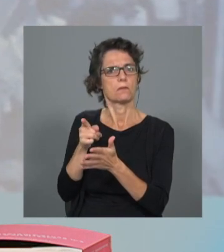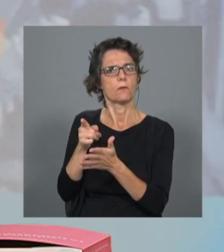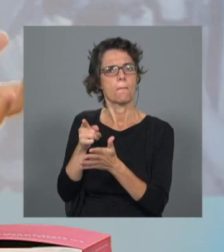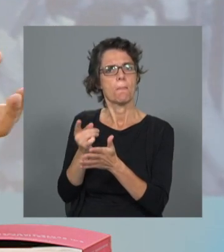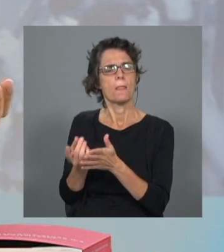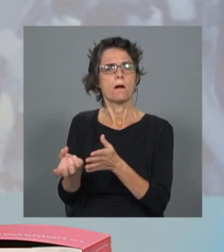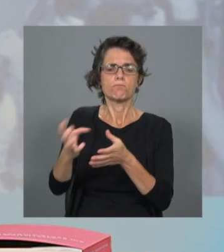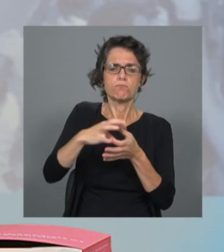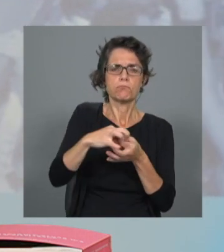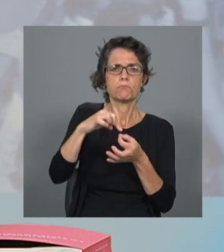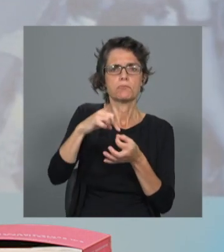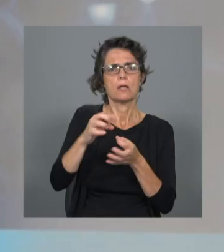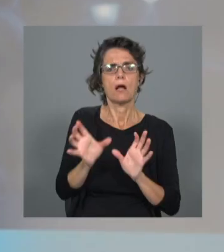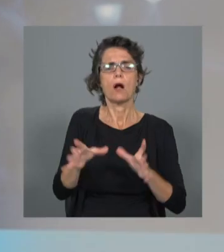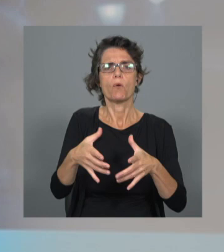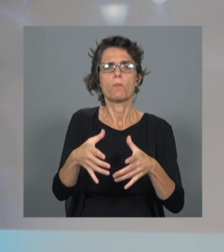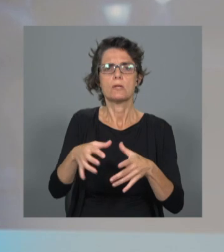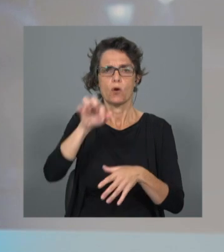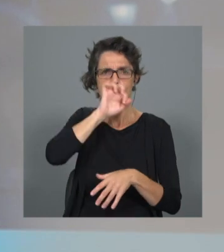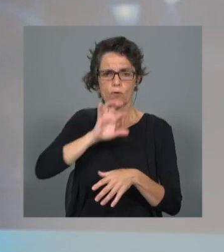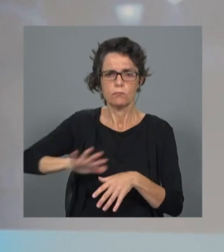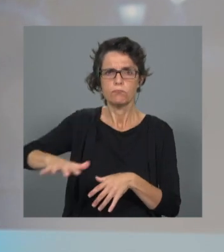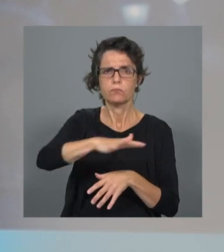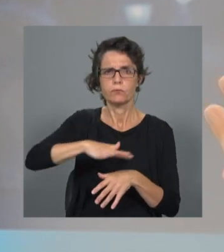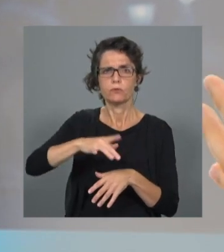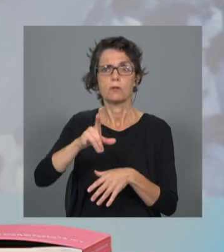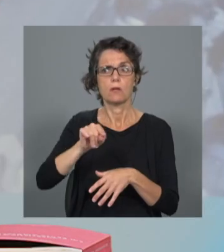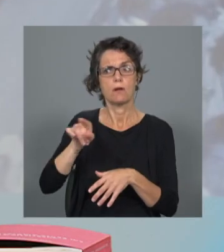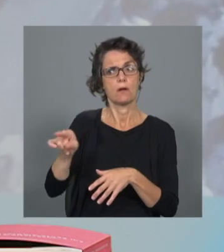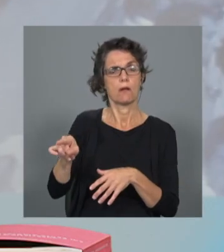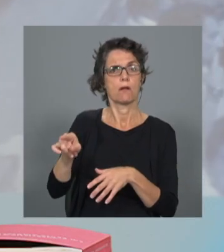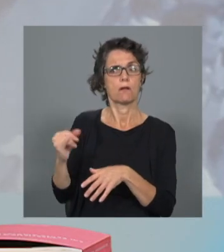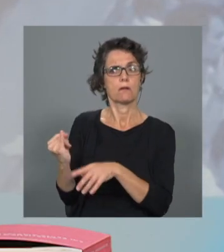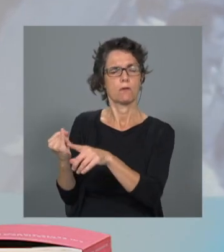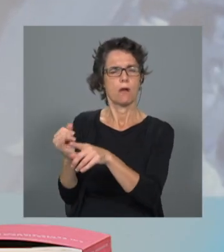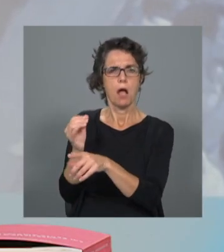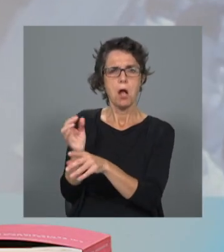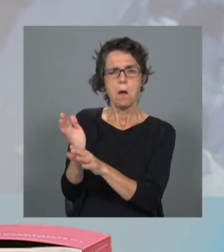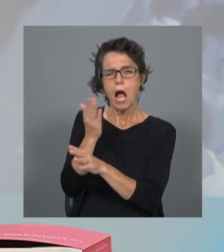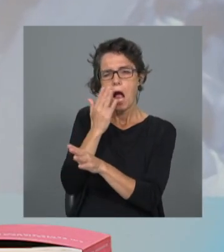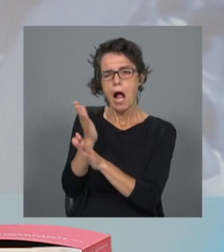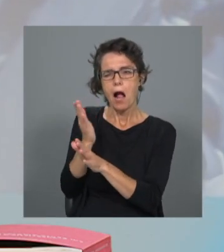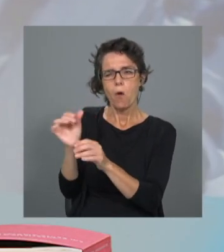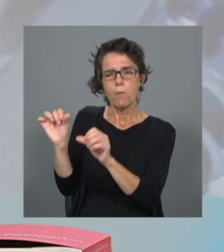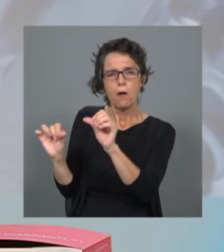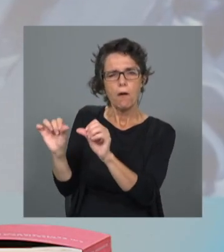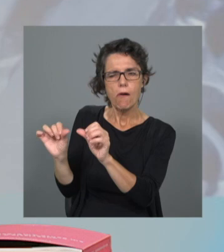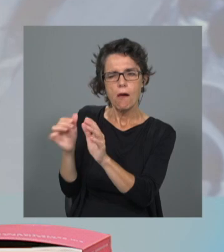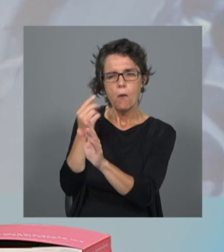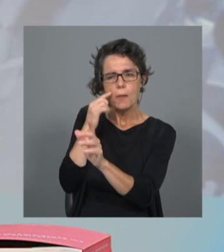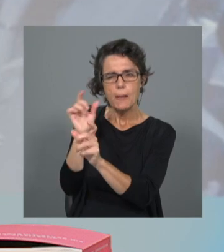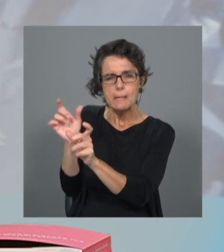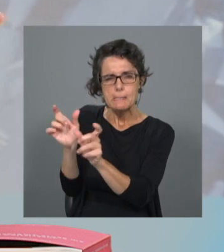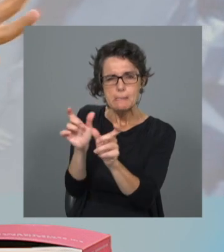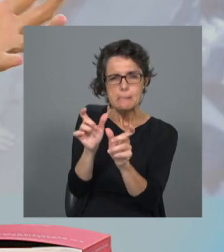própria Comissão Episcopal dos nossos bispos, poderá ser uma espécie de um laboratório, de um observatório onde